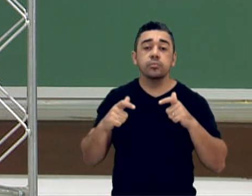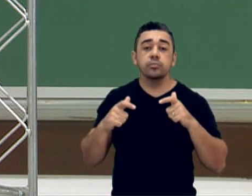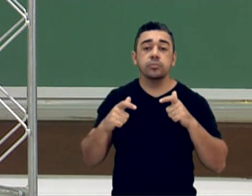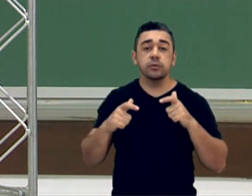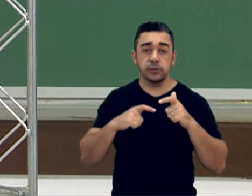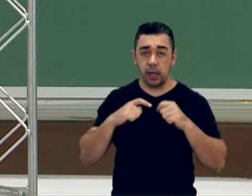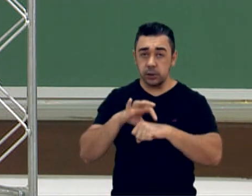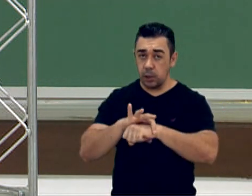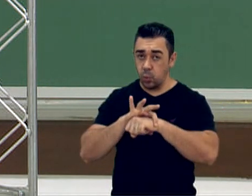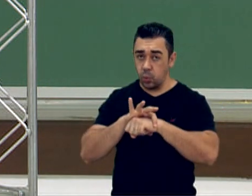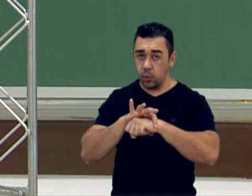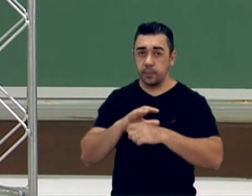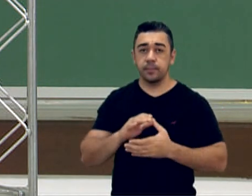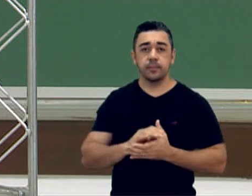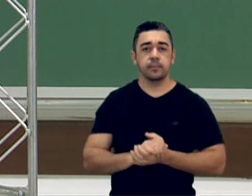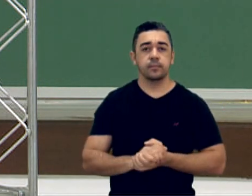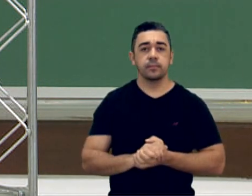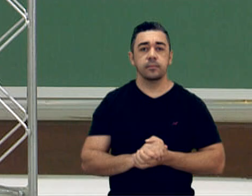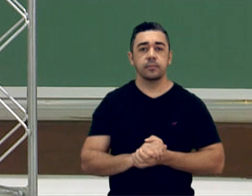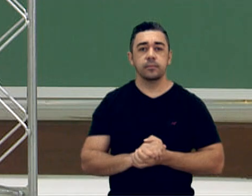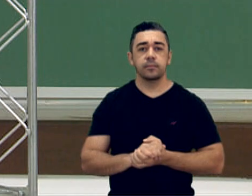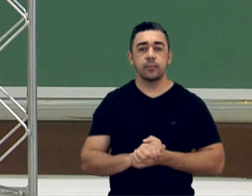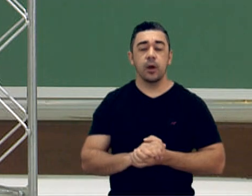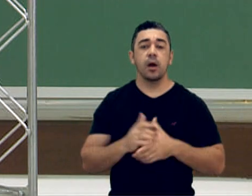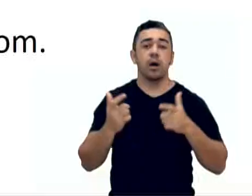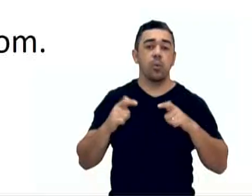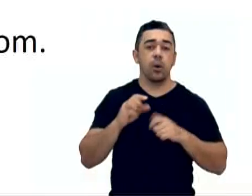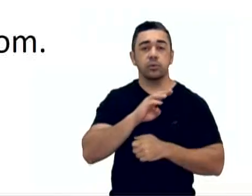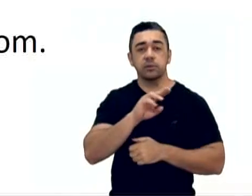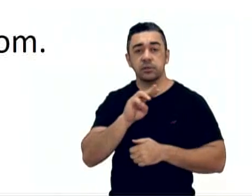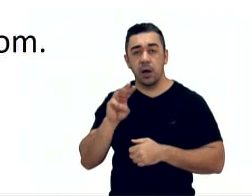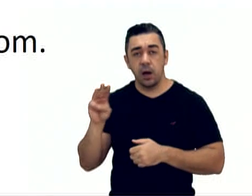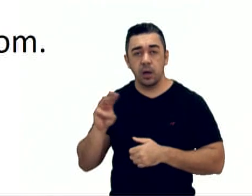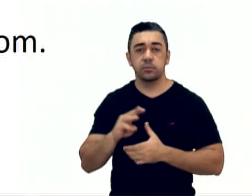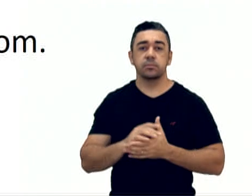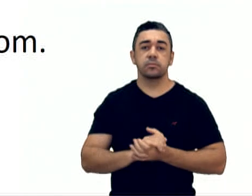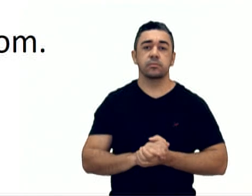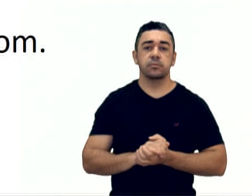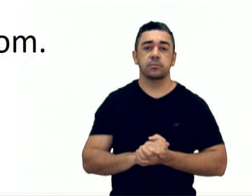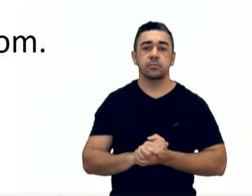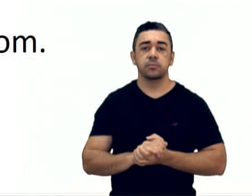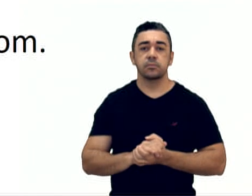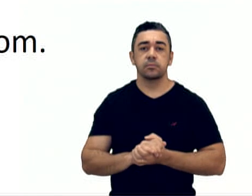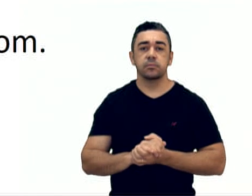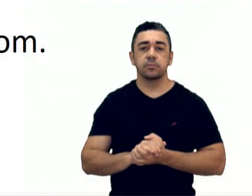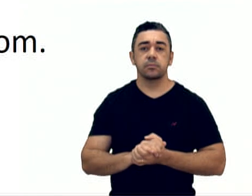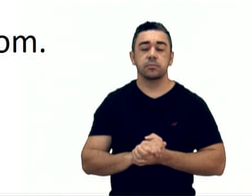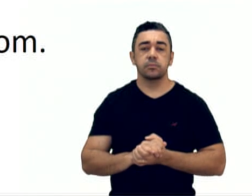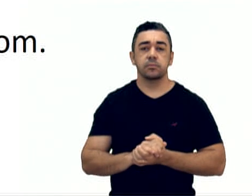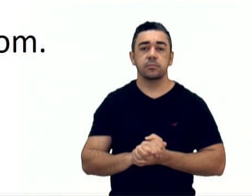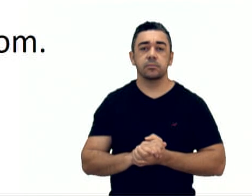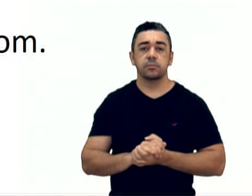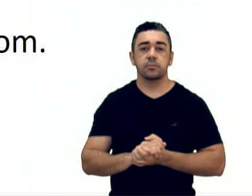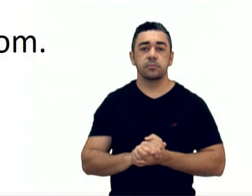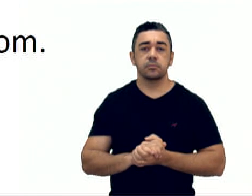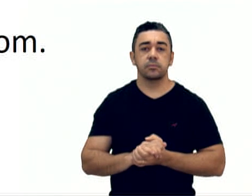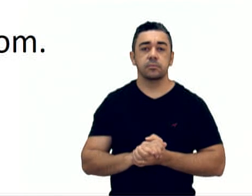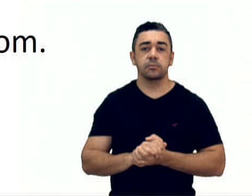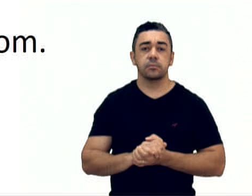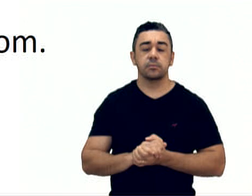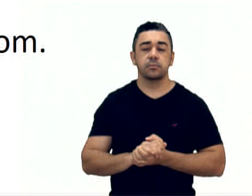fonte confiável? Look at the website, where the story comes from. Does it look real? Is the